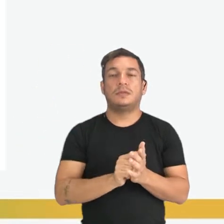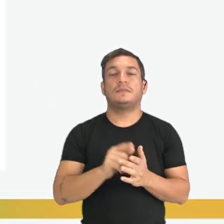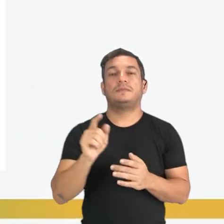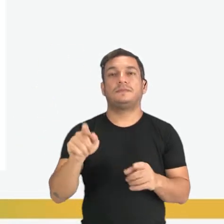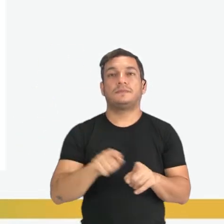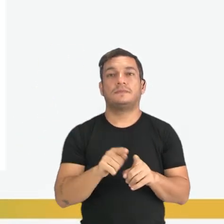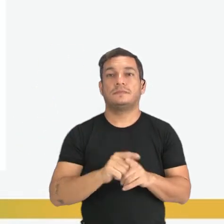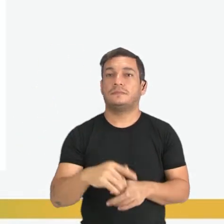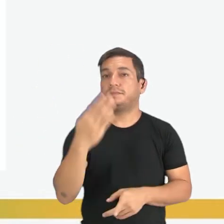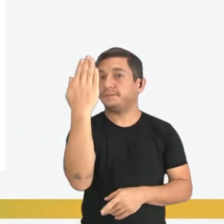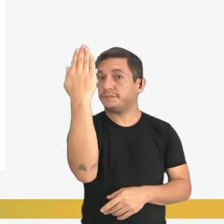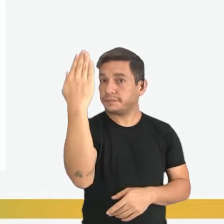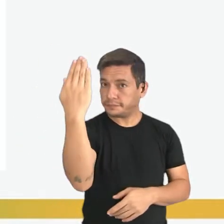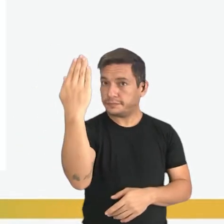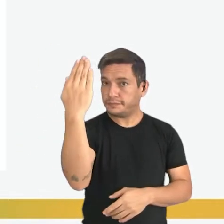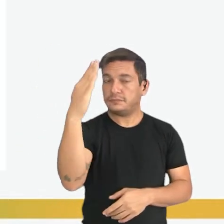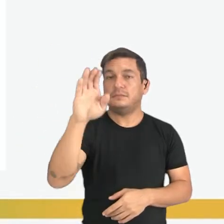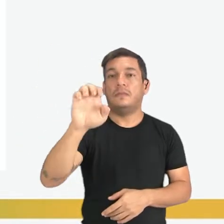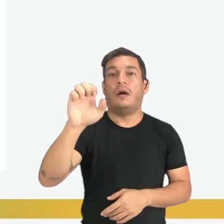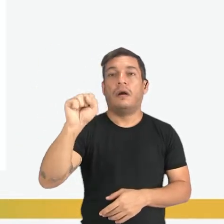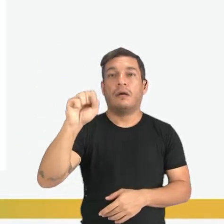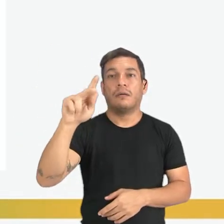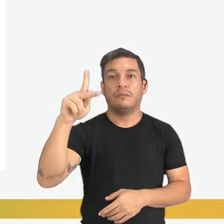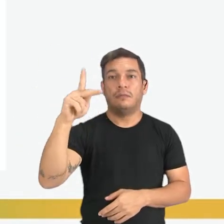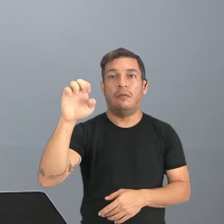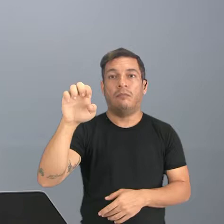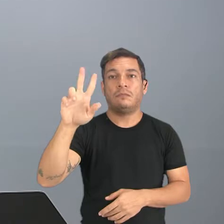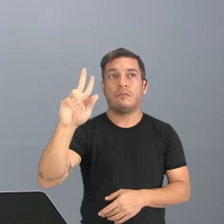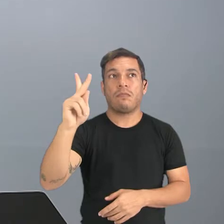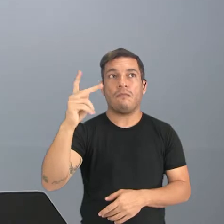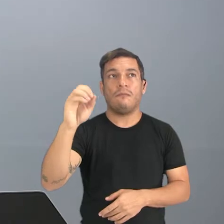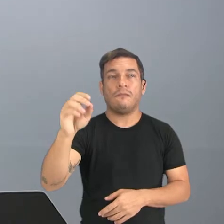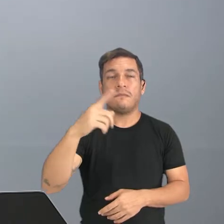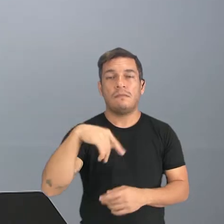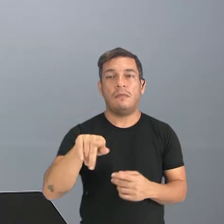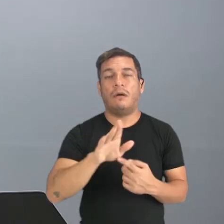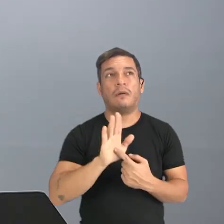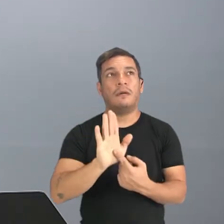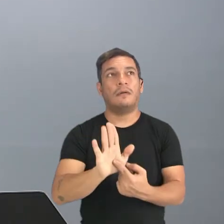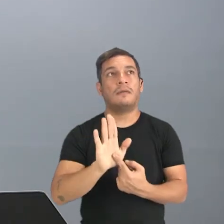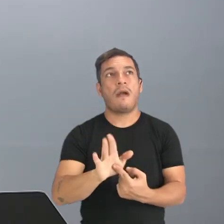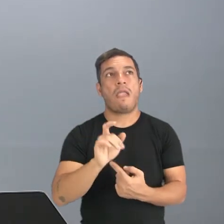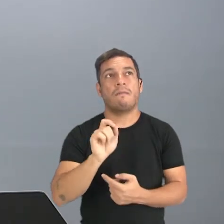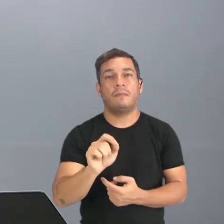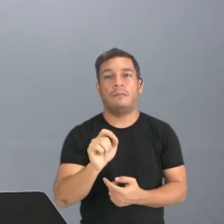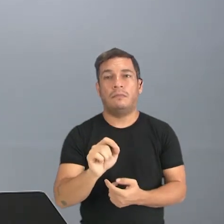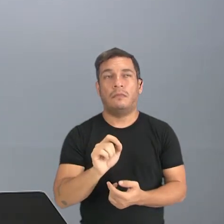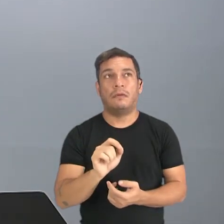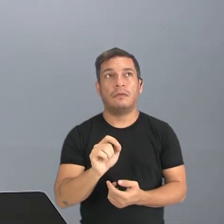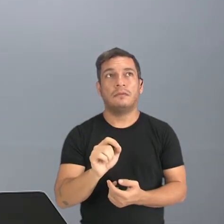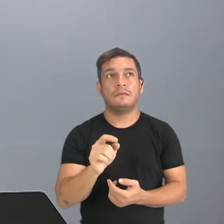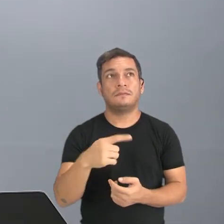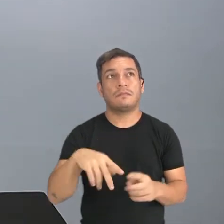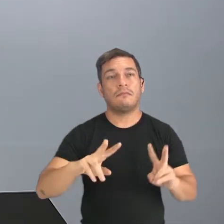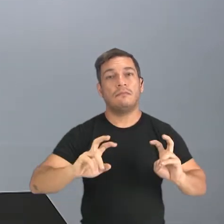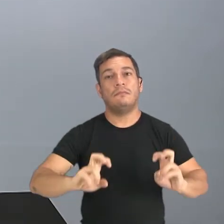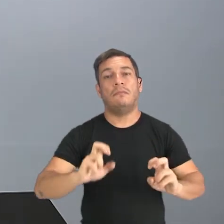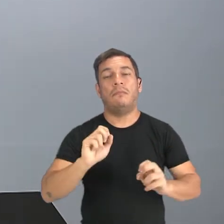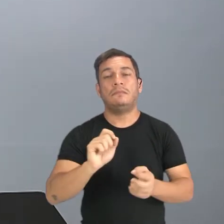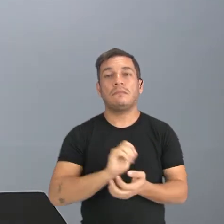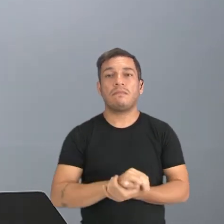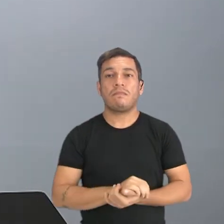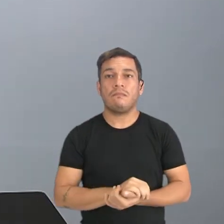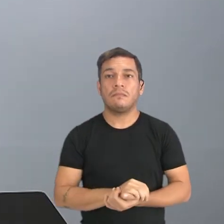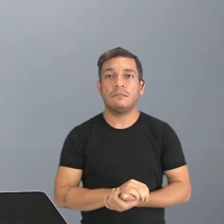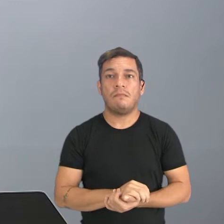do espelho. E aí eu trouxe aqui para vocês verem, verificarem, observarem o